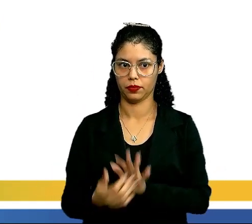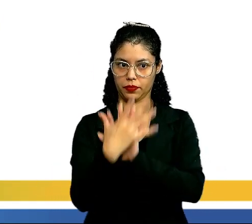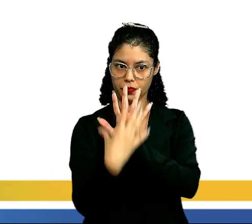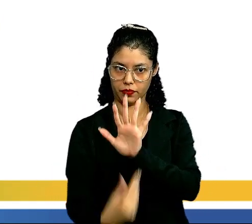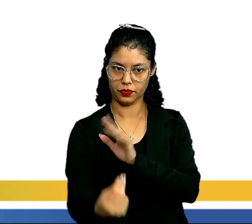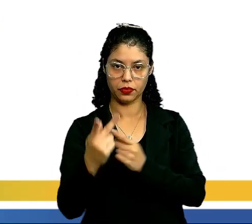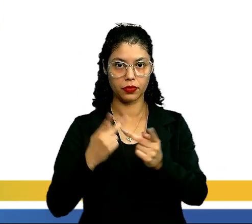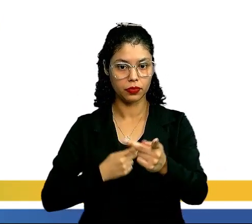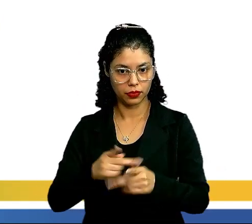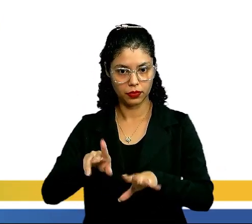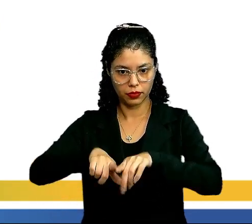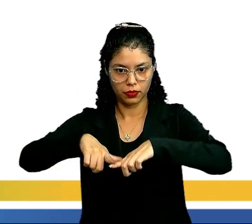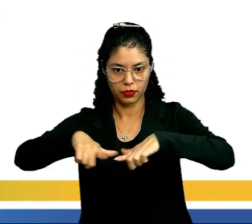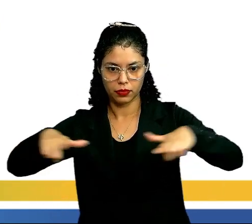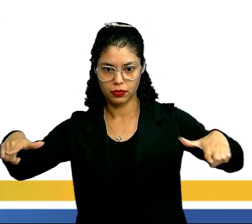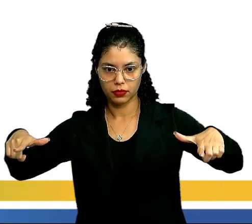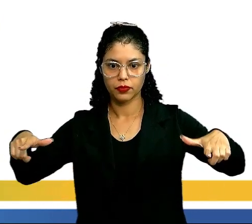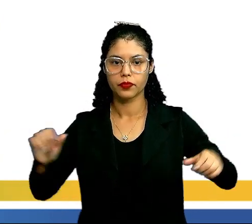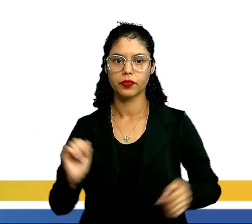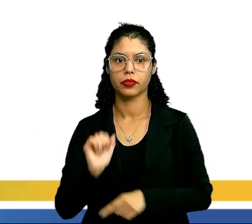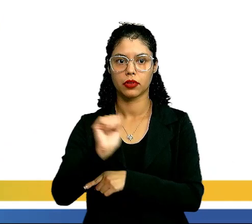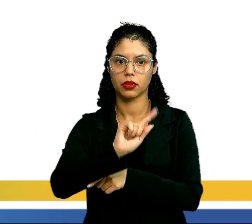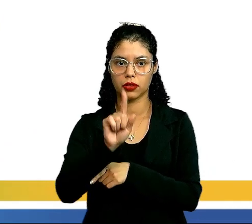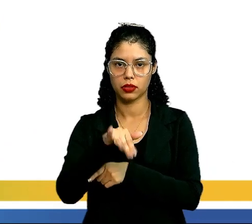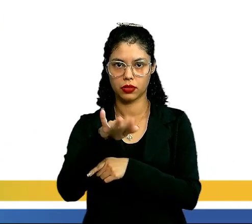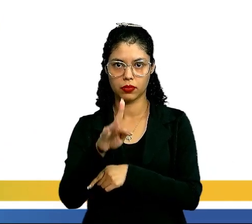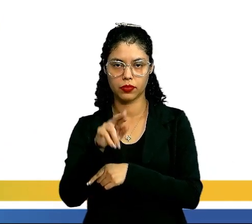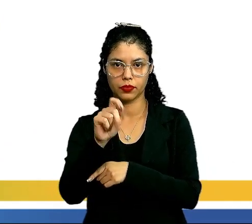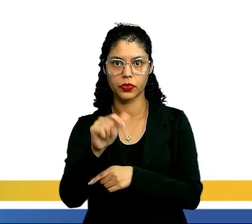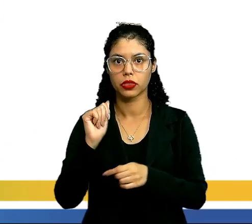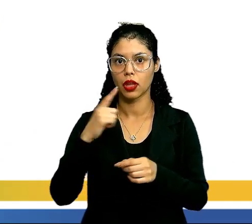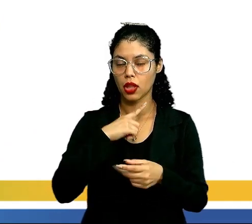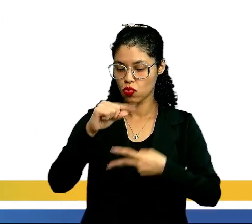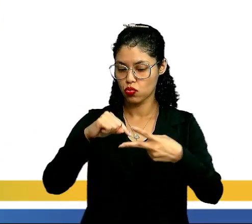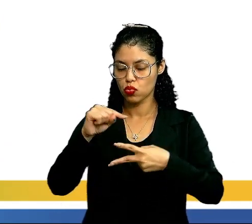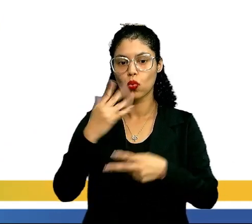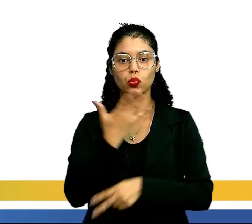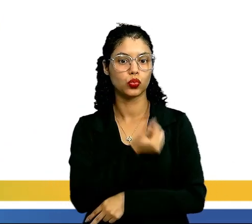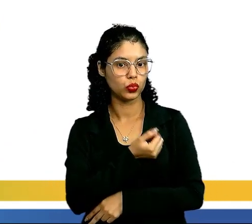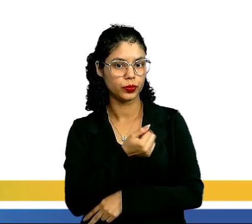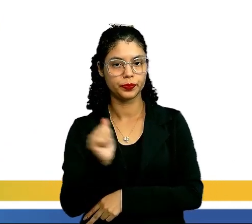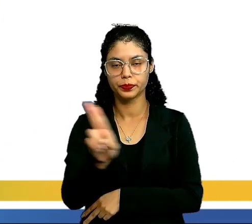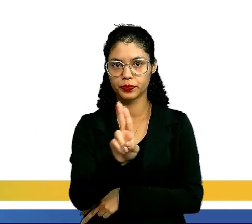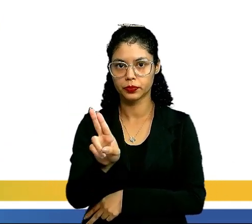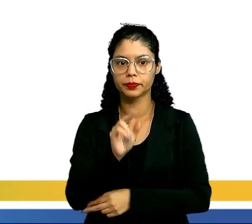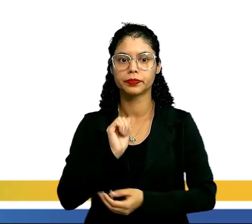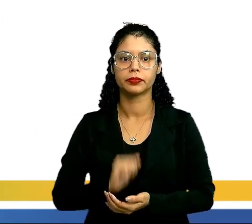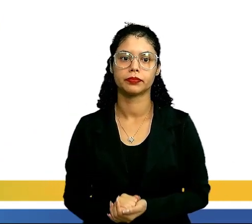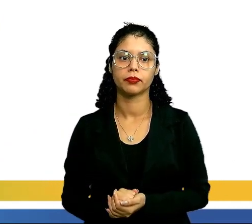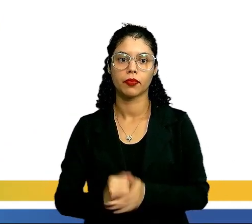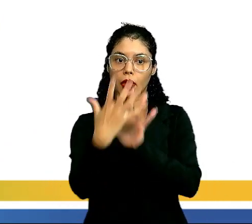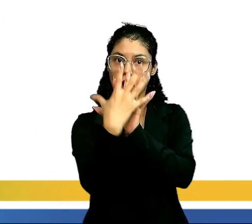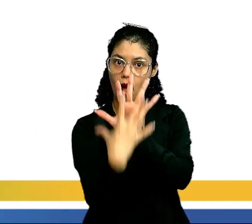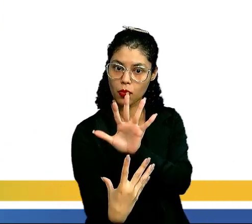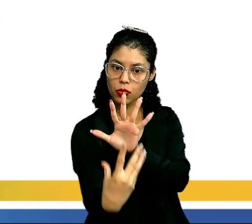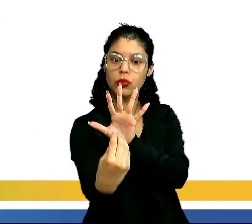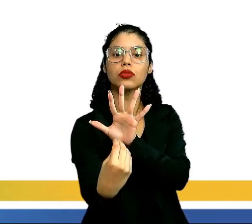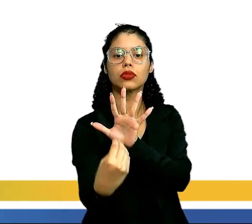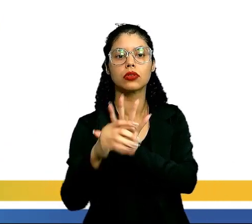projeção plana ou projeção azimutal. Então, ela tem esses dois nomes. A